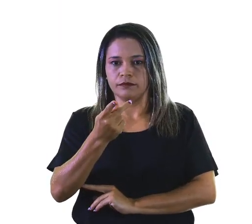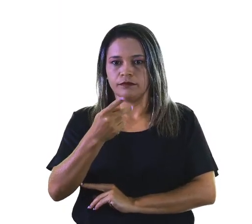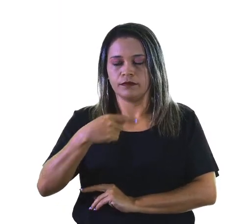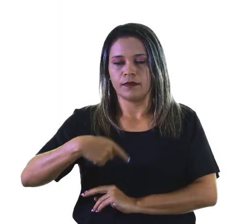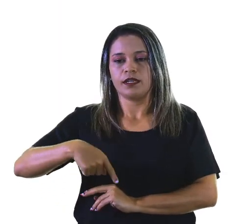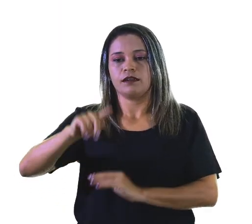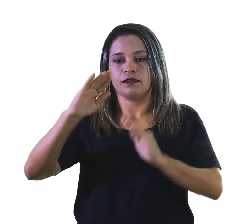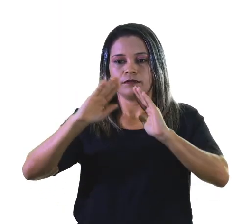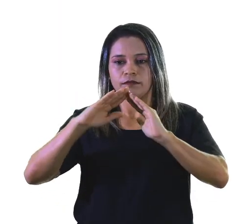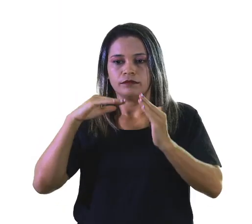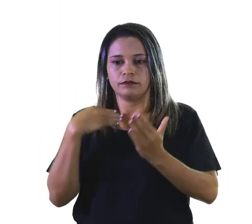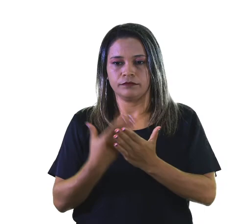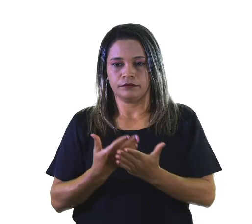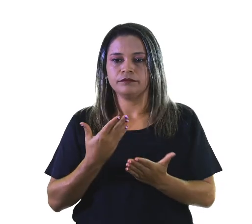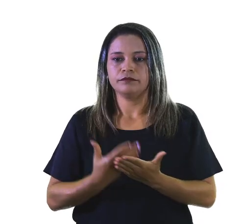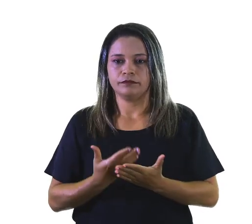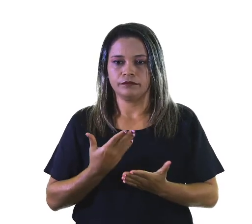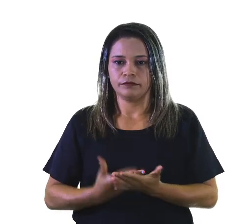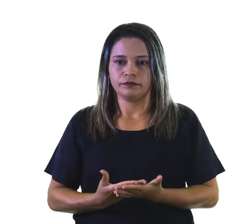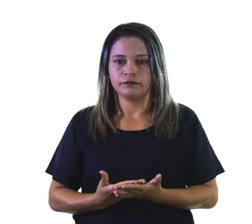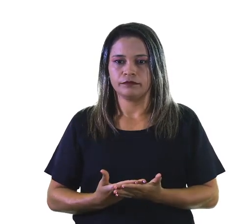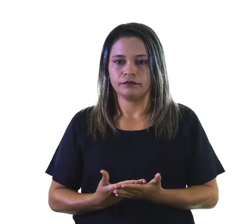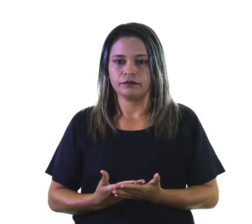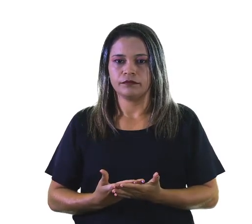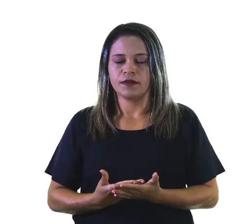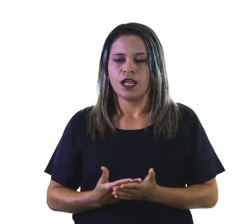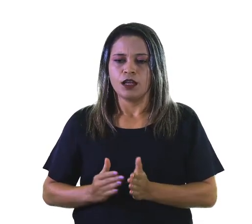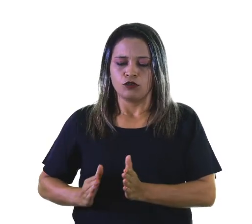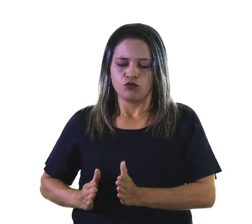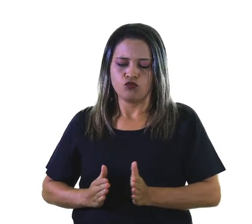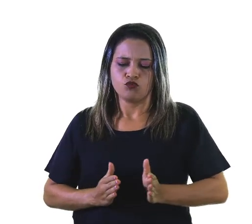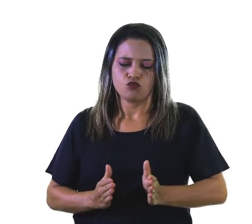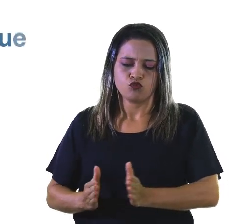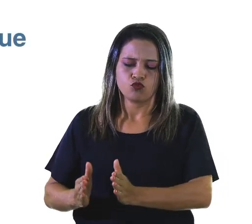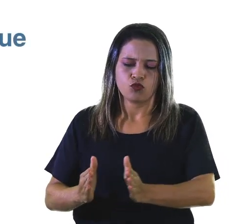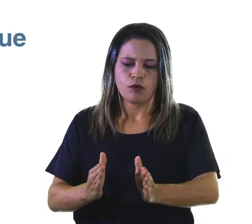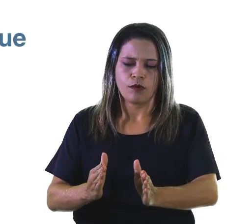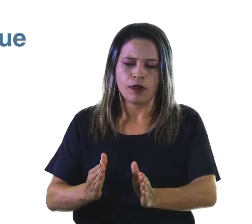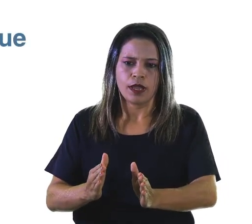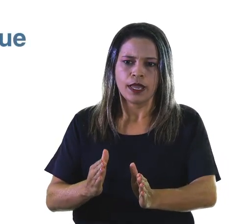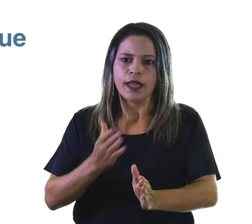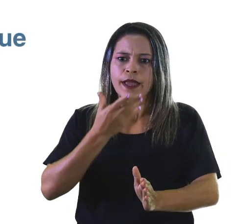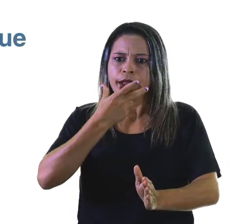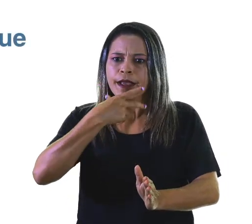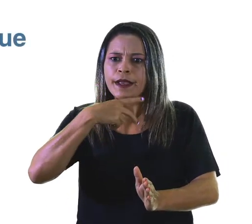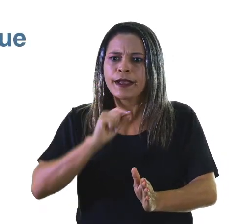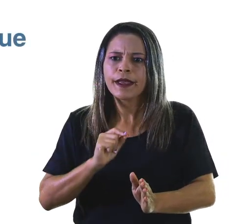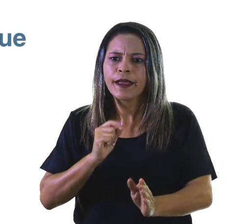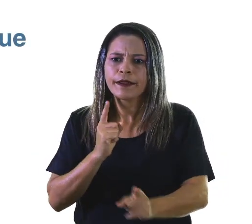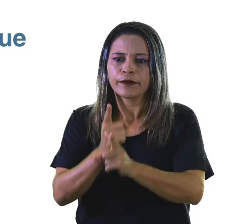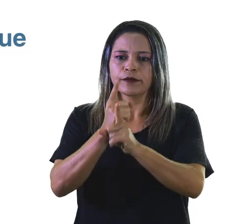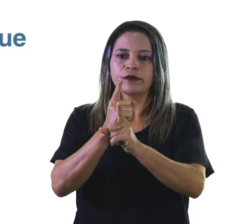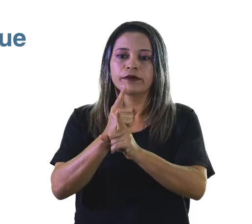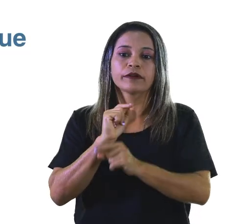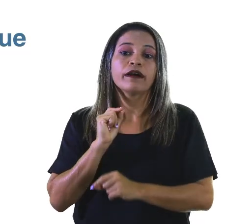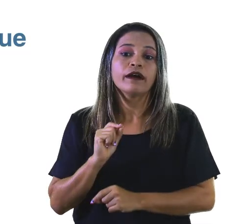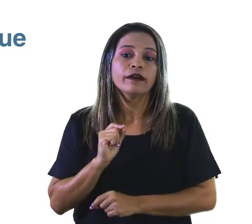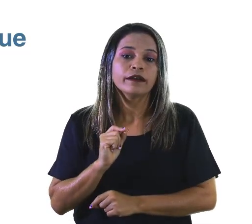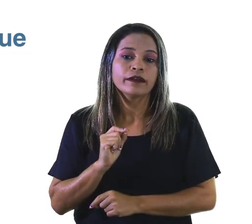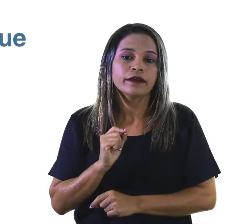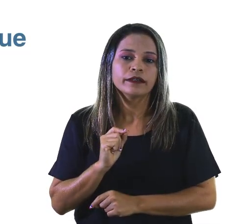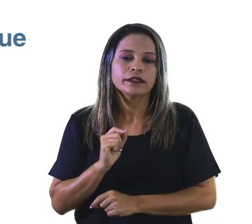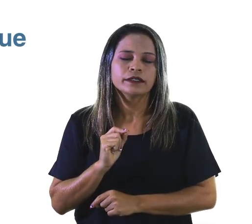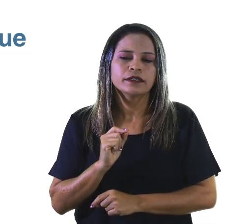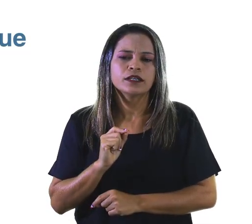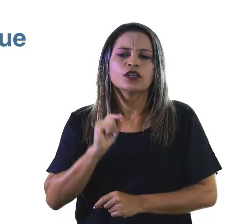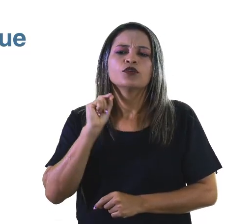Pinóquio foi para a escola e no meio do caminho, quem ele encontrou? E o